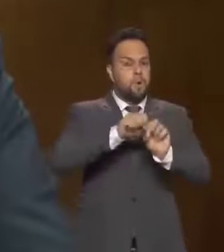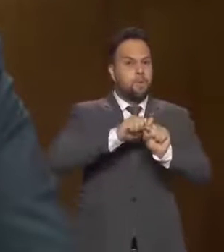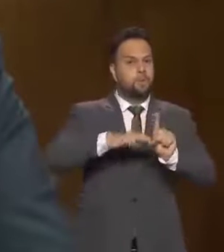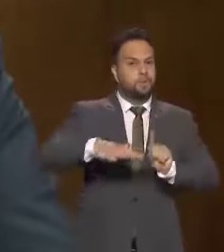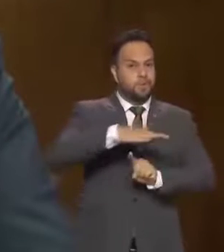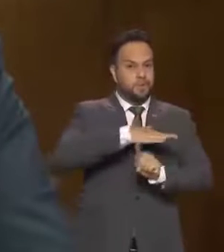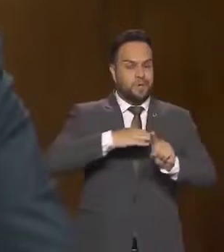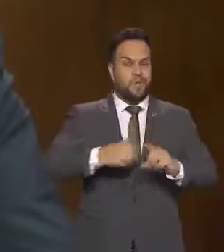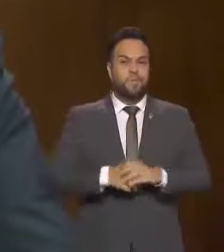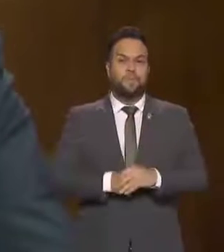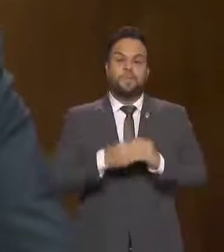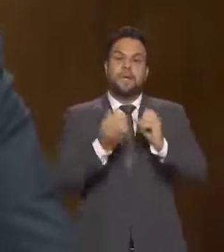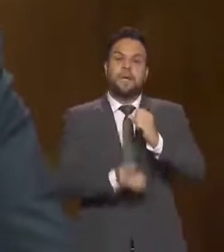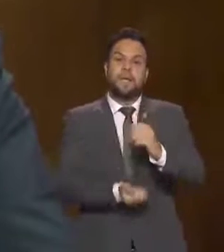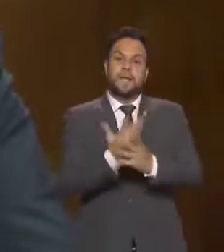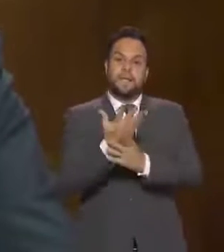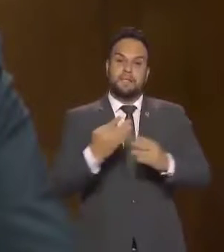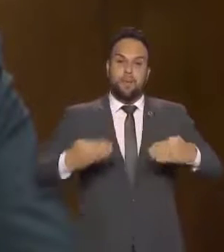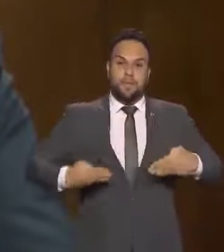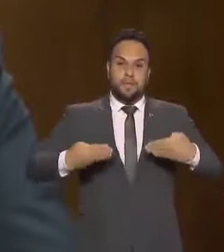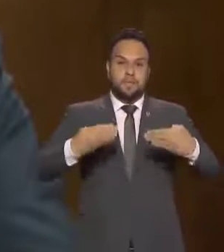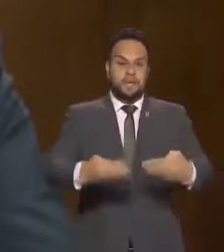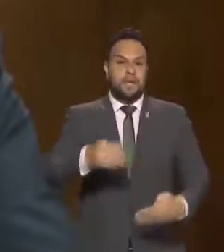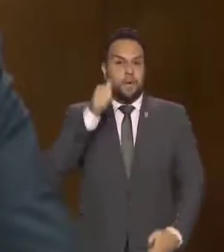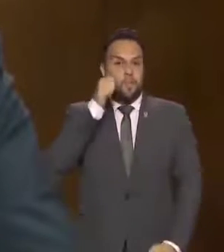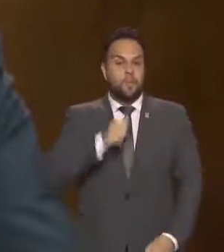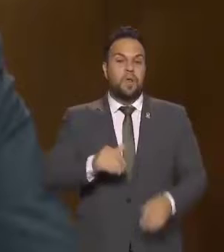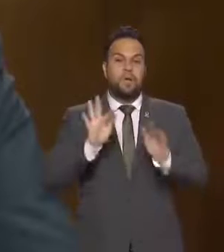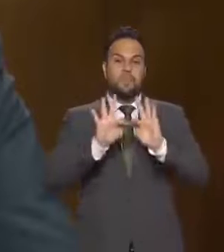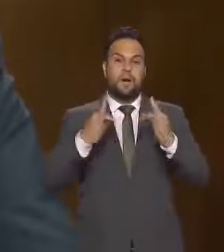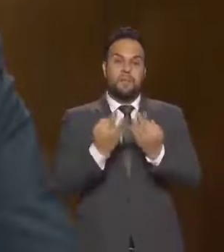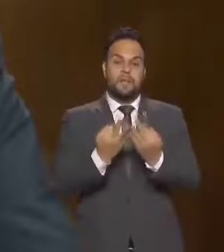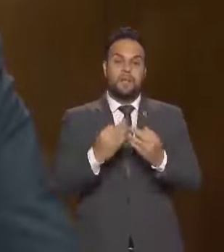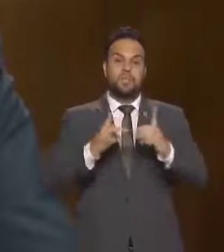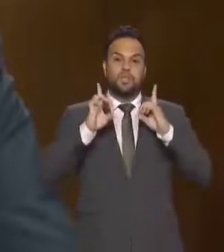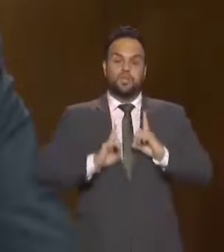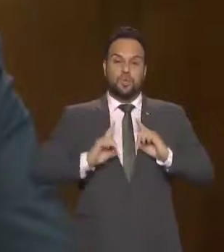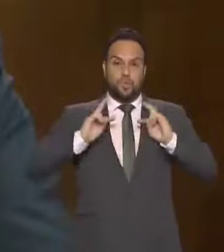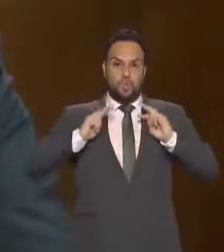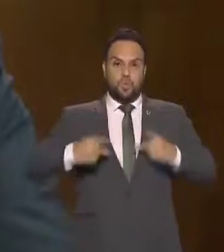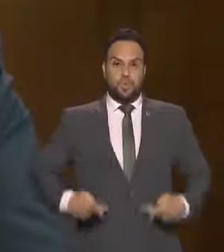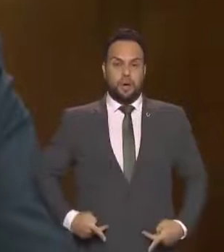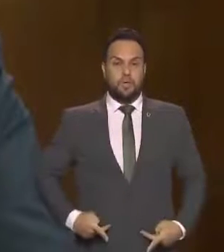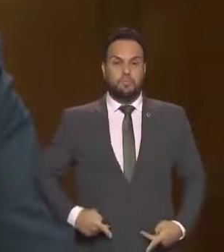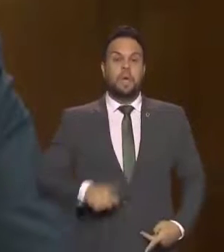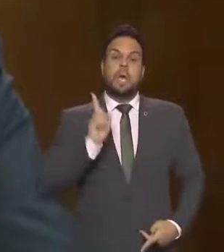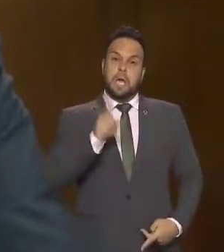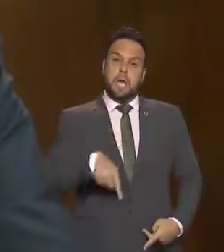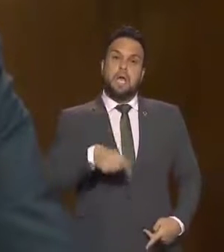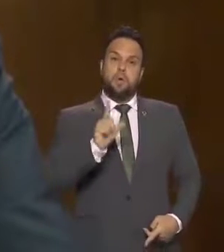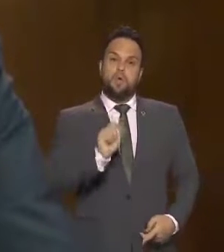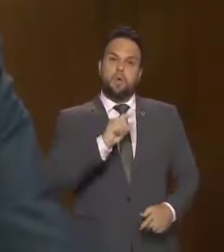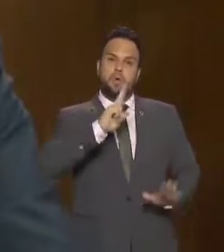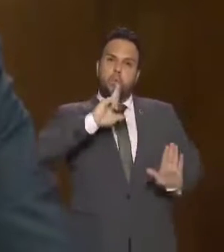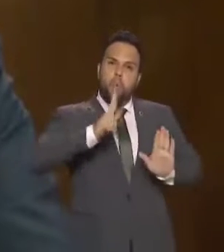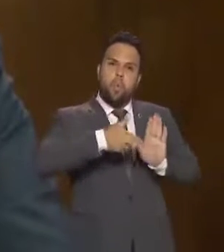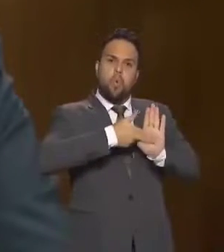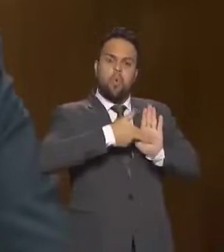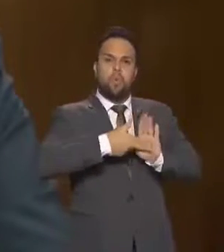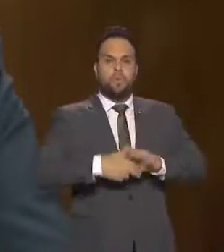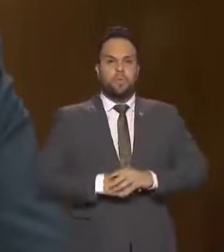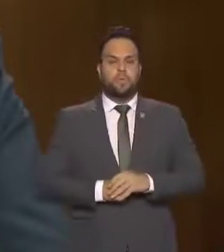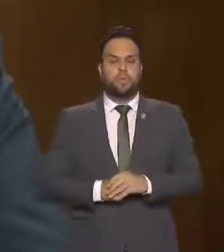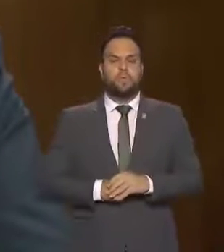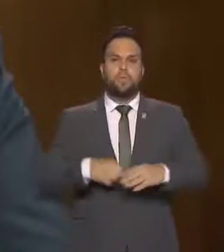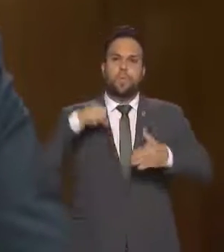sociais a criação do Ministério da mulher da família e dos Direitos Humanos é resultado